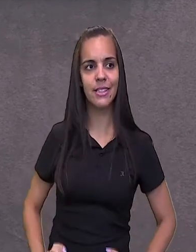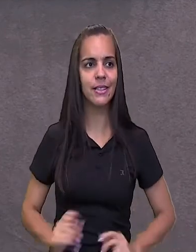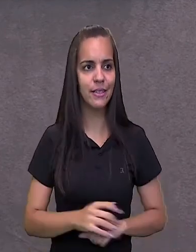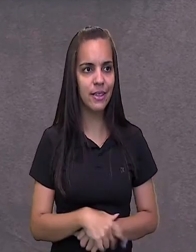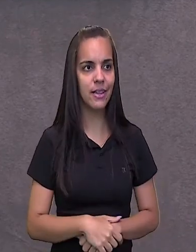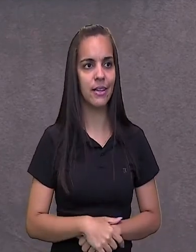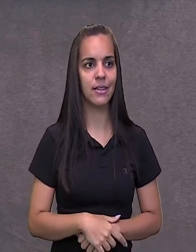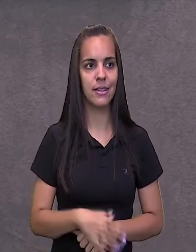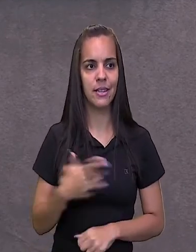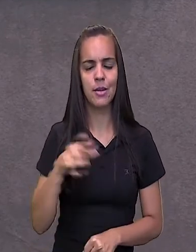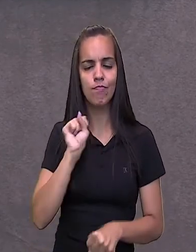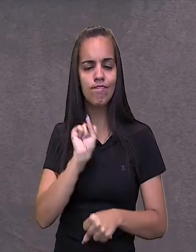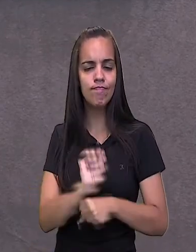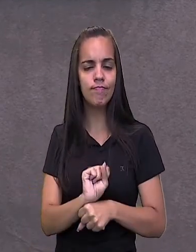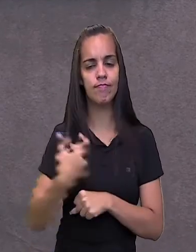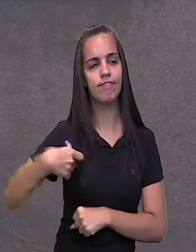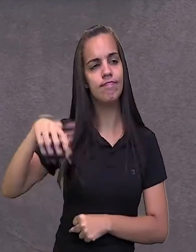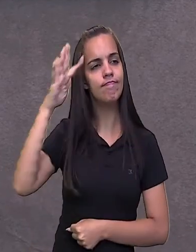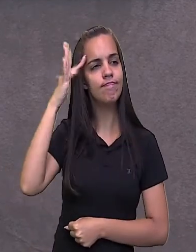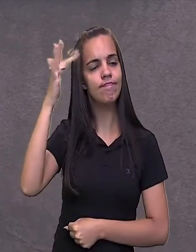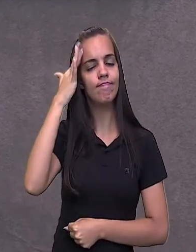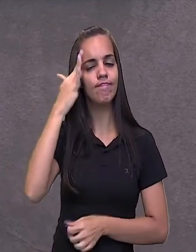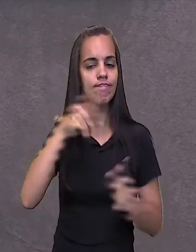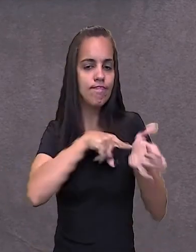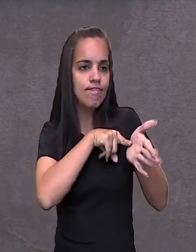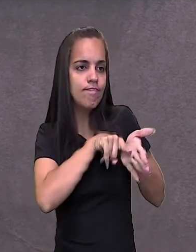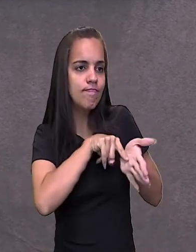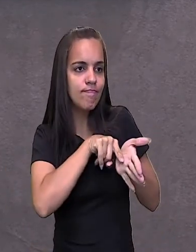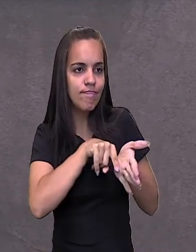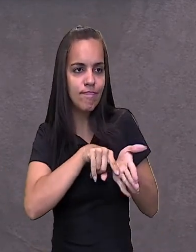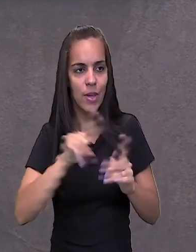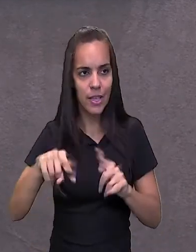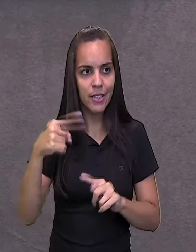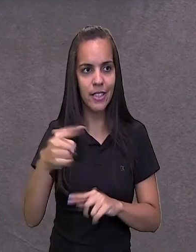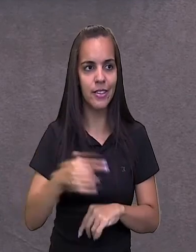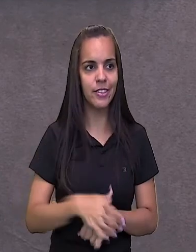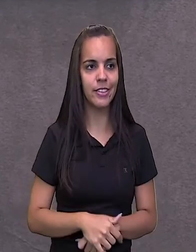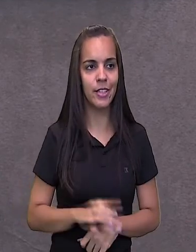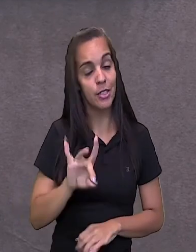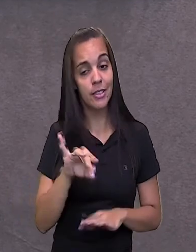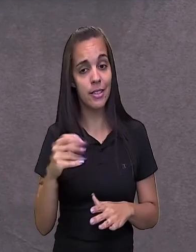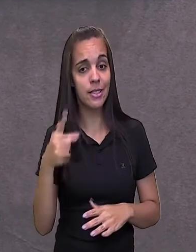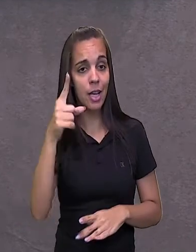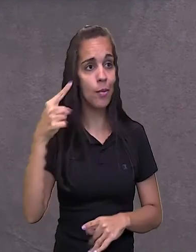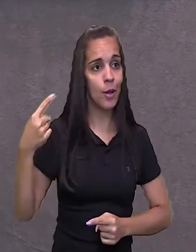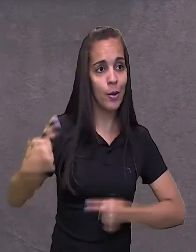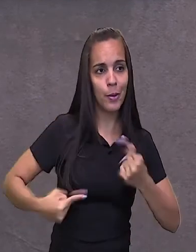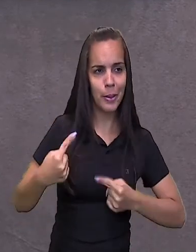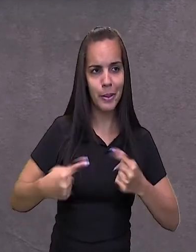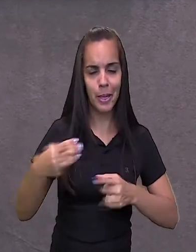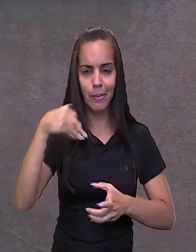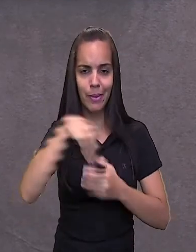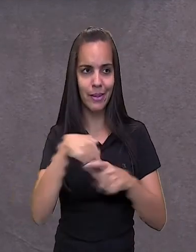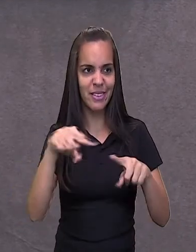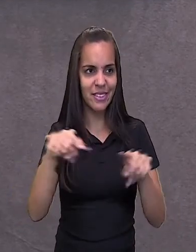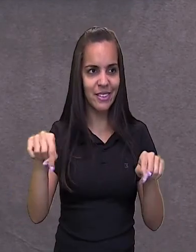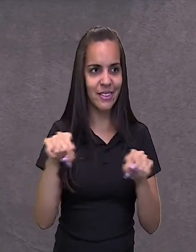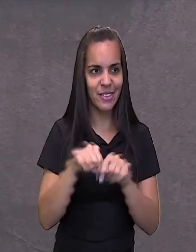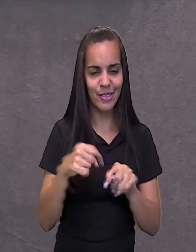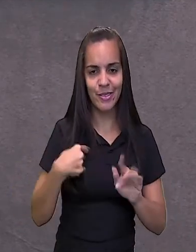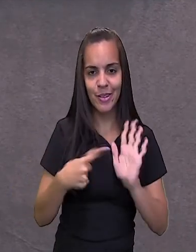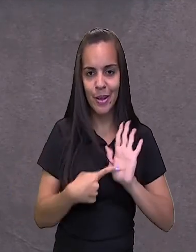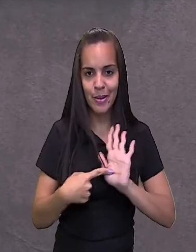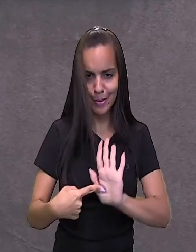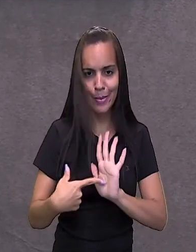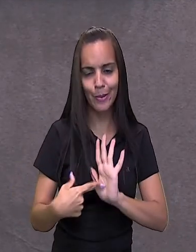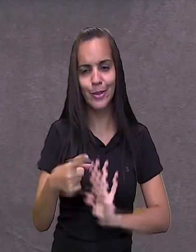mesmo. Pare, pensa, reflita. E aí depois, quem sabe um debate em sala de aula, não é mesmo? Para demonstrar